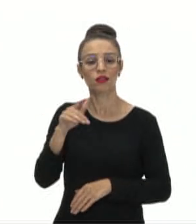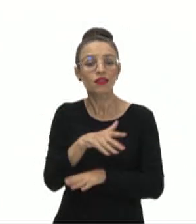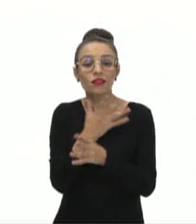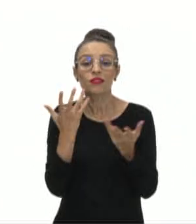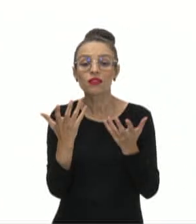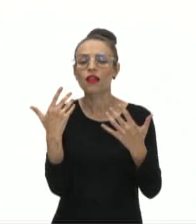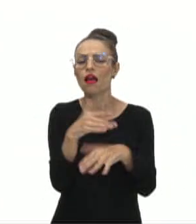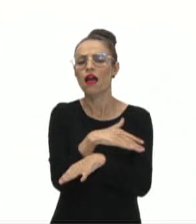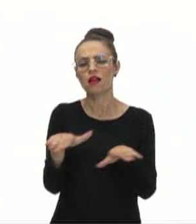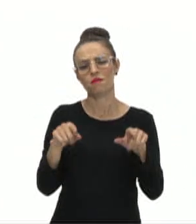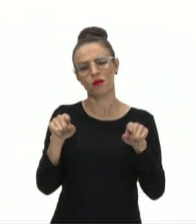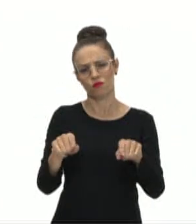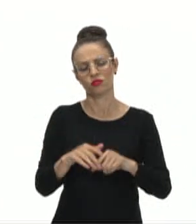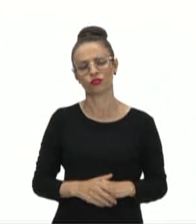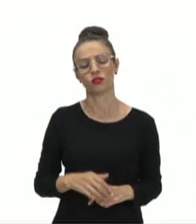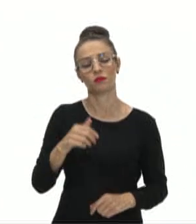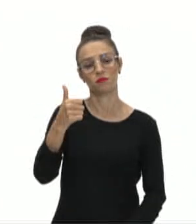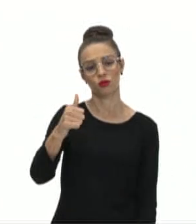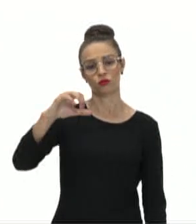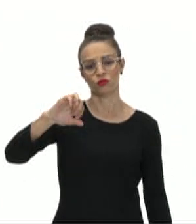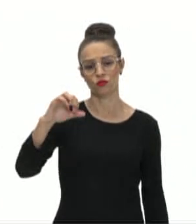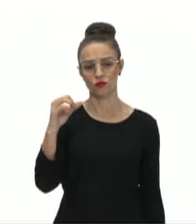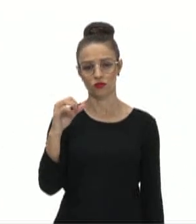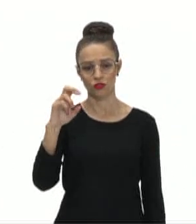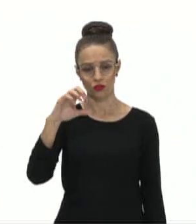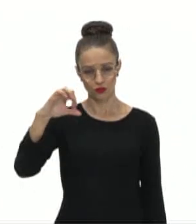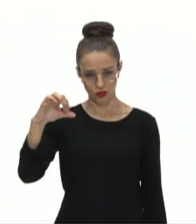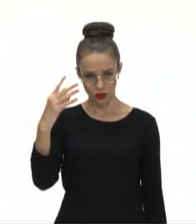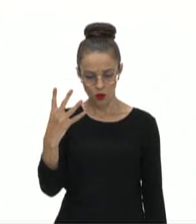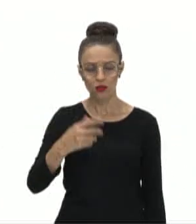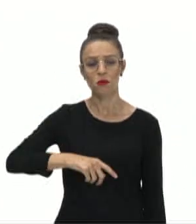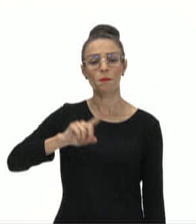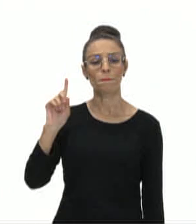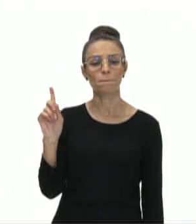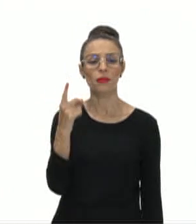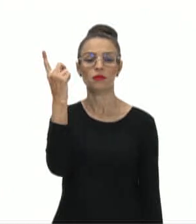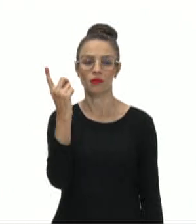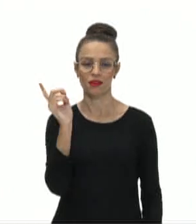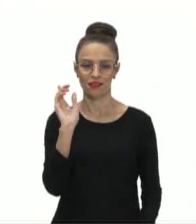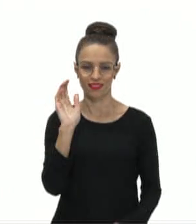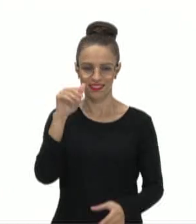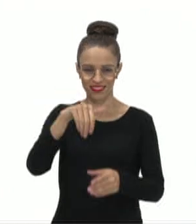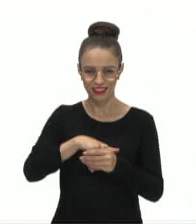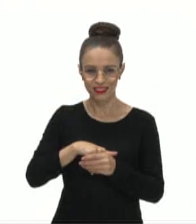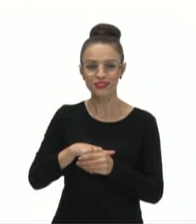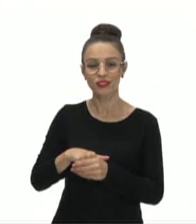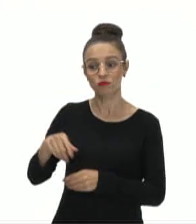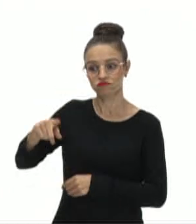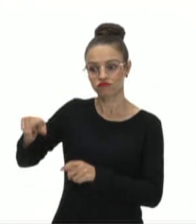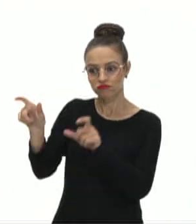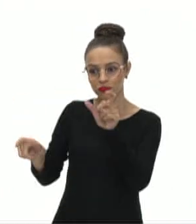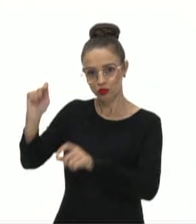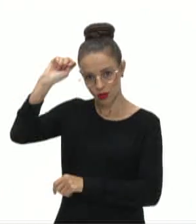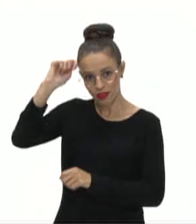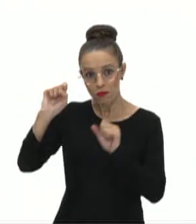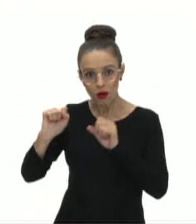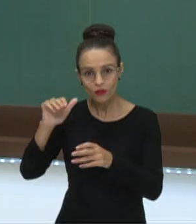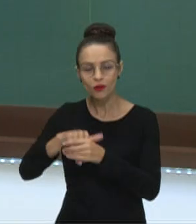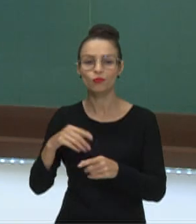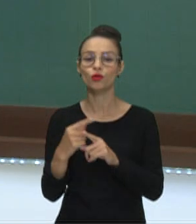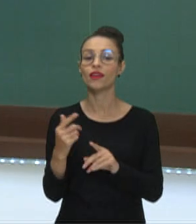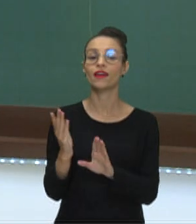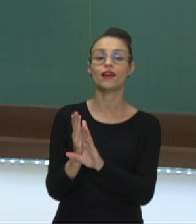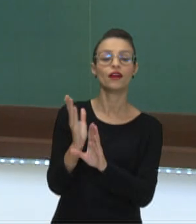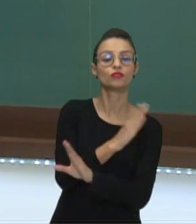com isso. Em 1994, nas primeiras eleições em que os negros puderam votar, que até então apenas